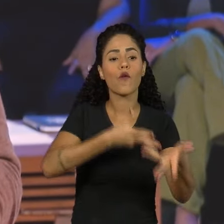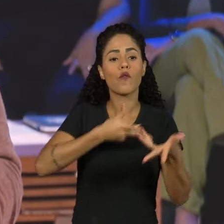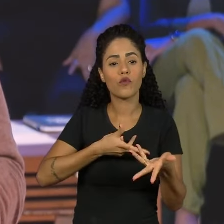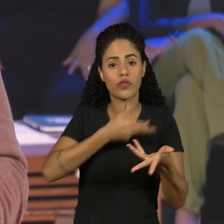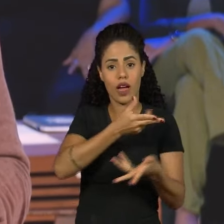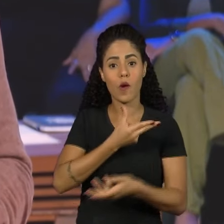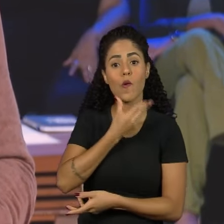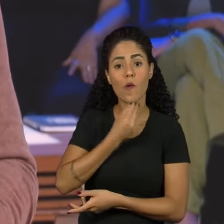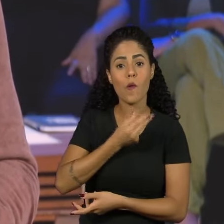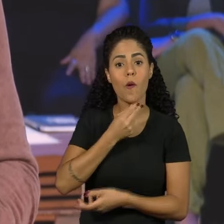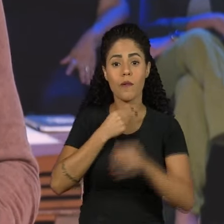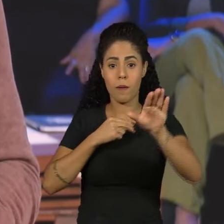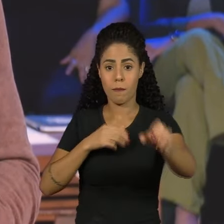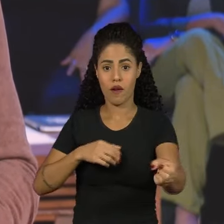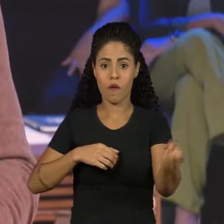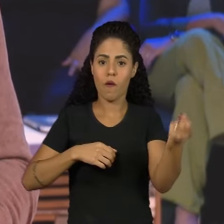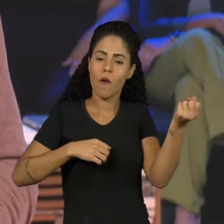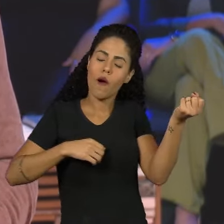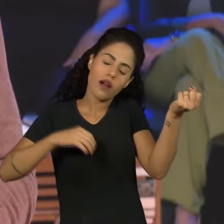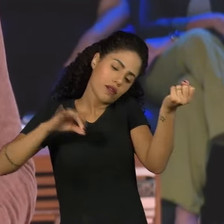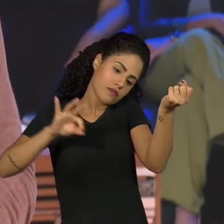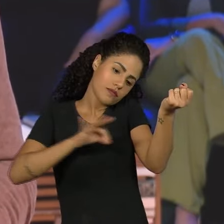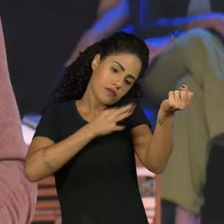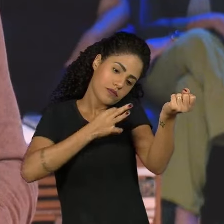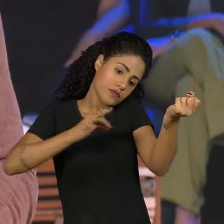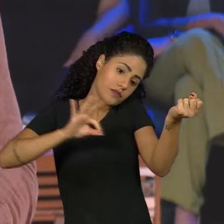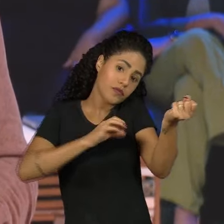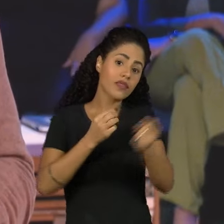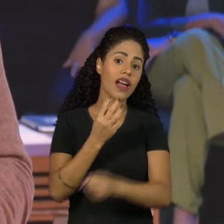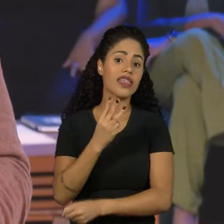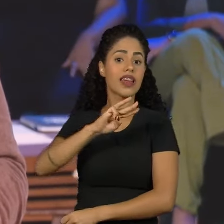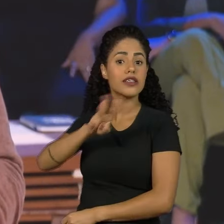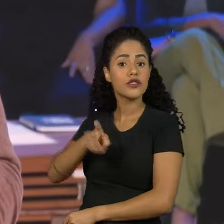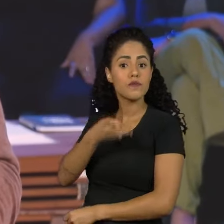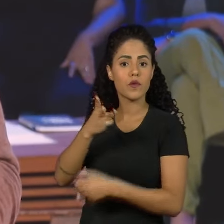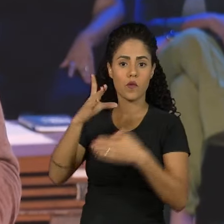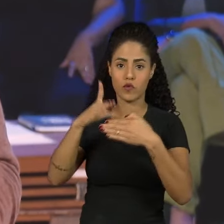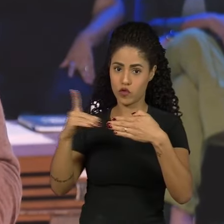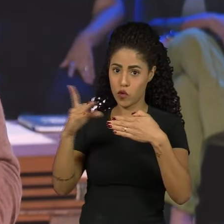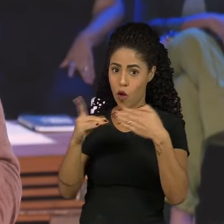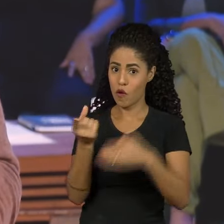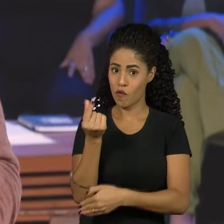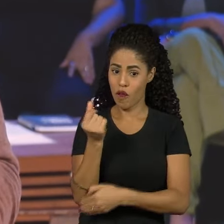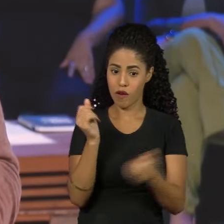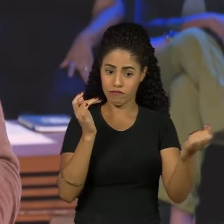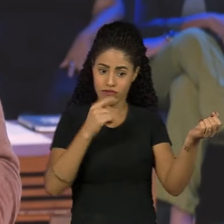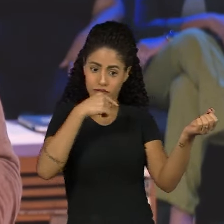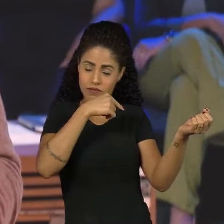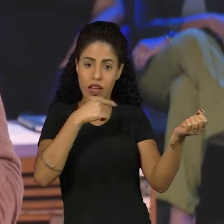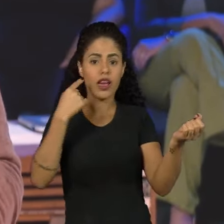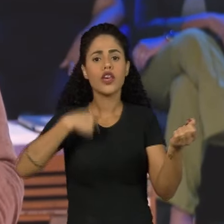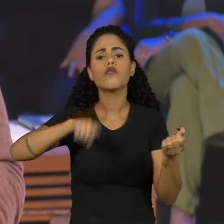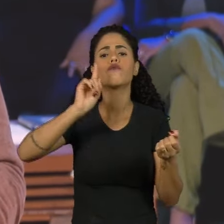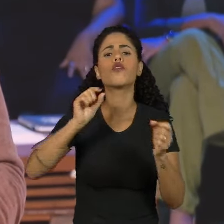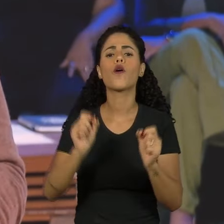que pegou seu violino, avaliado em mais de 3 milhões de dólares, e foi tocar no